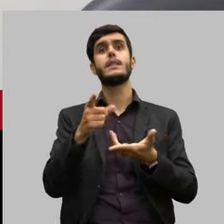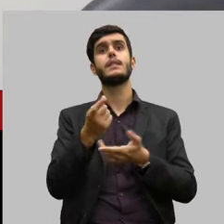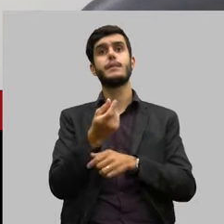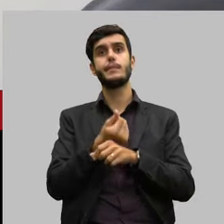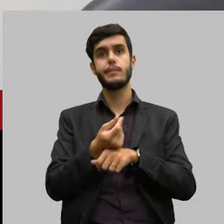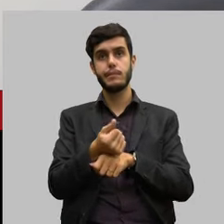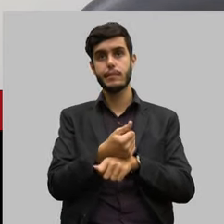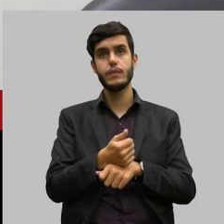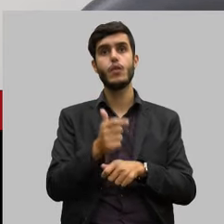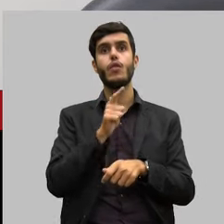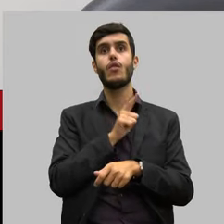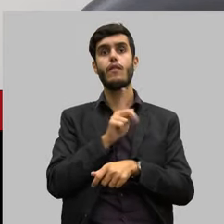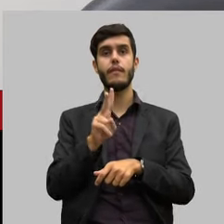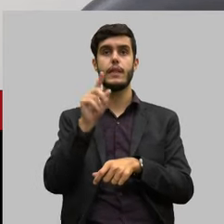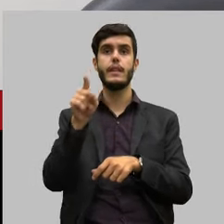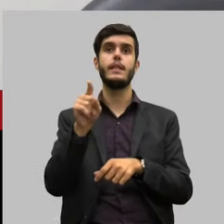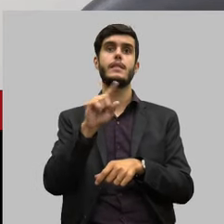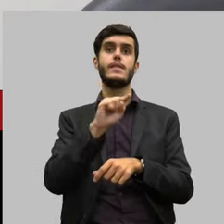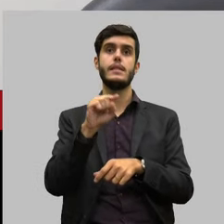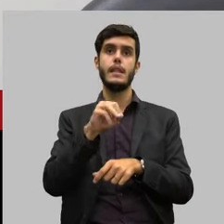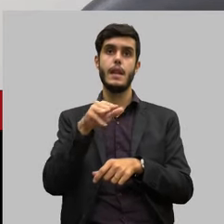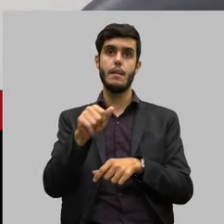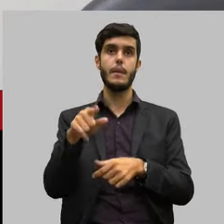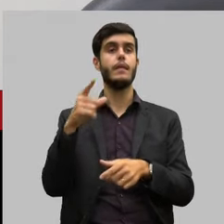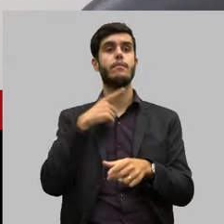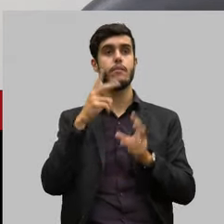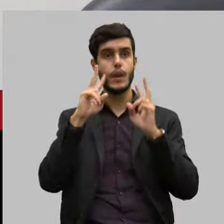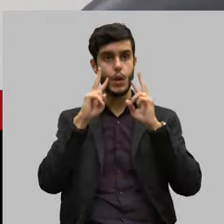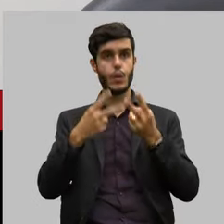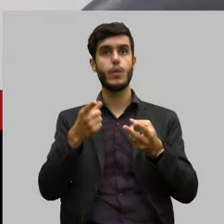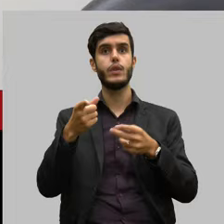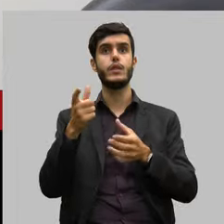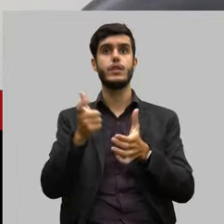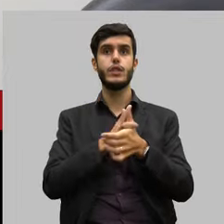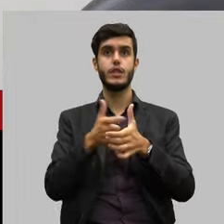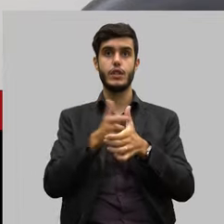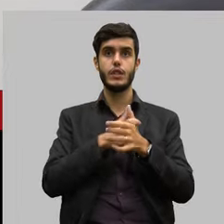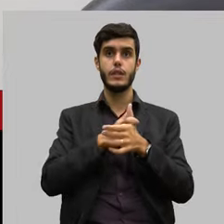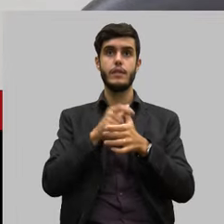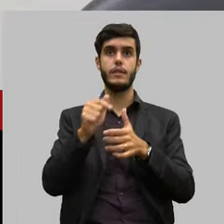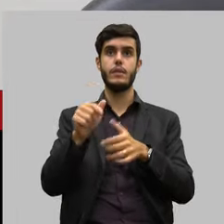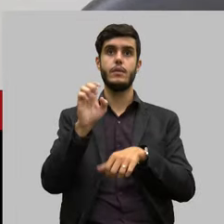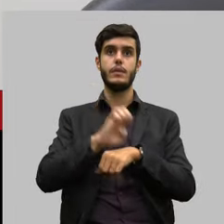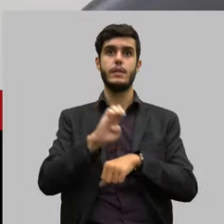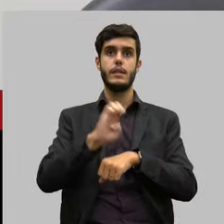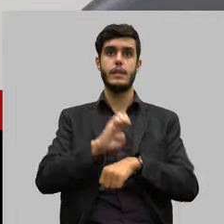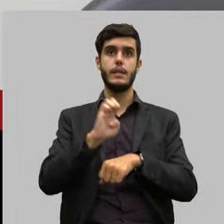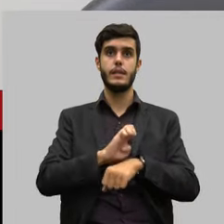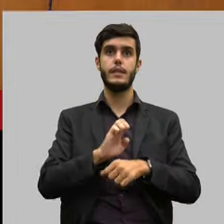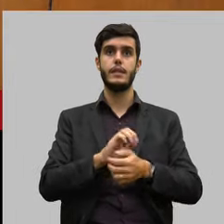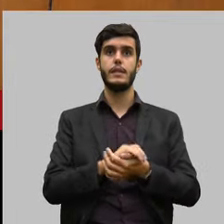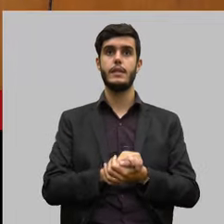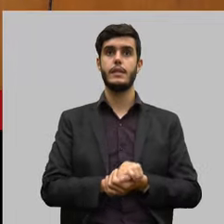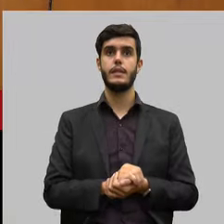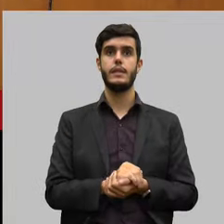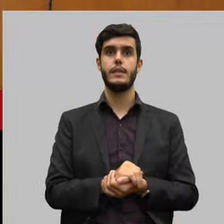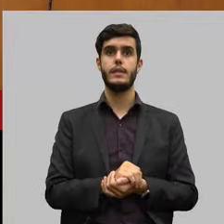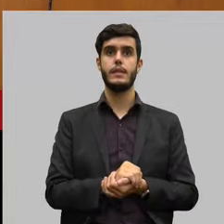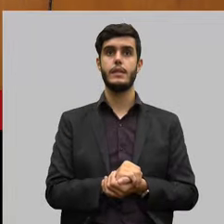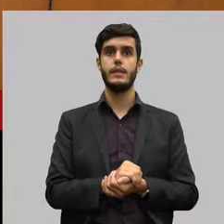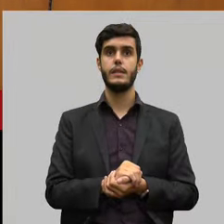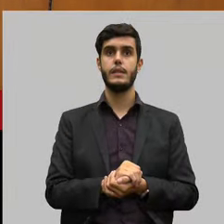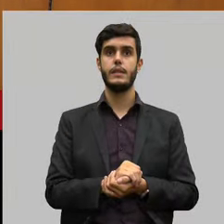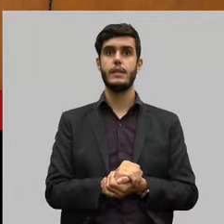reconhece que o atual governo Aumentou a dívida do Estado Obrigado Presidente Obrigado Professor